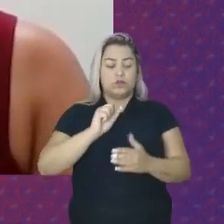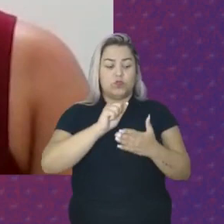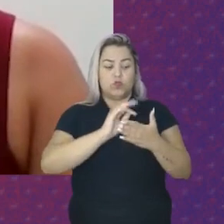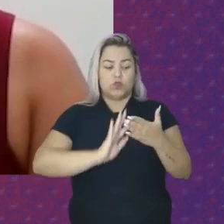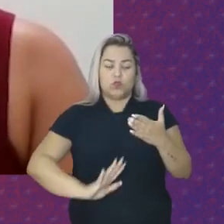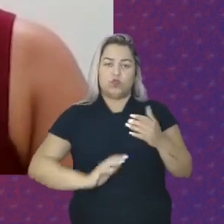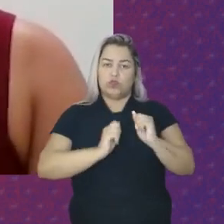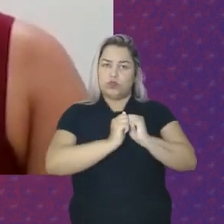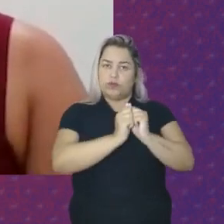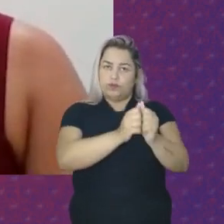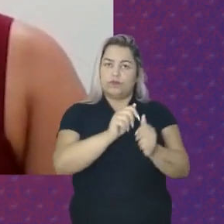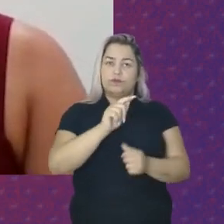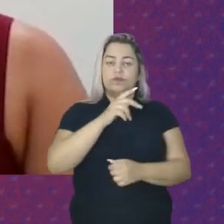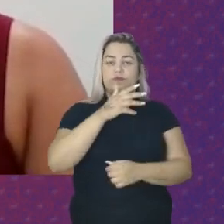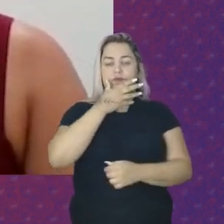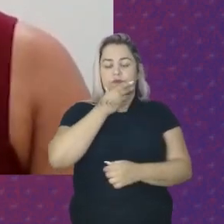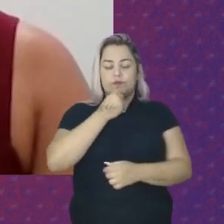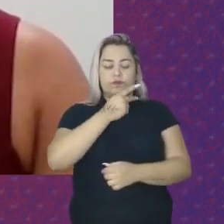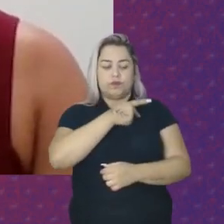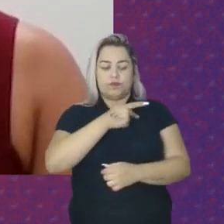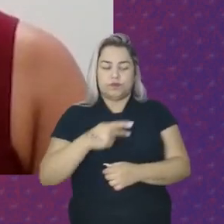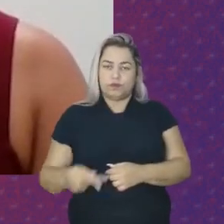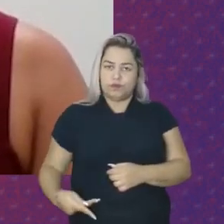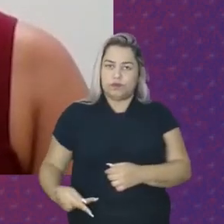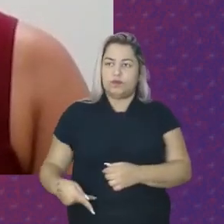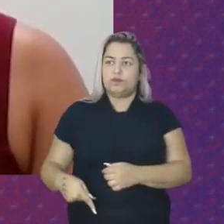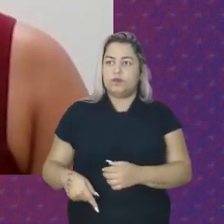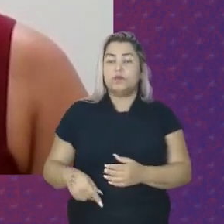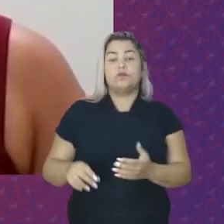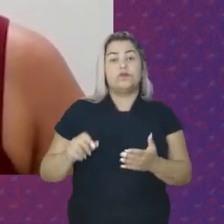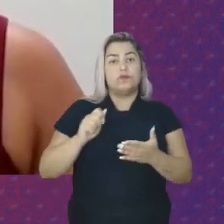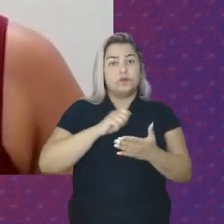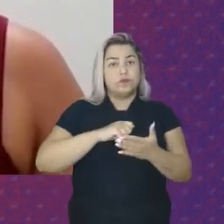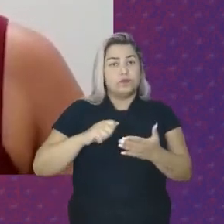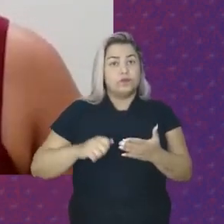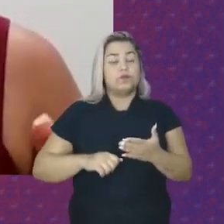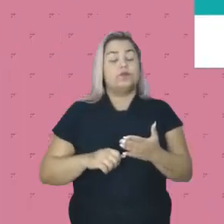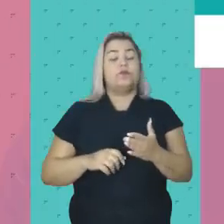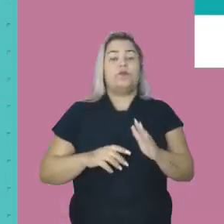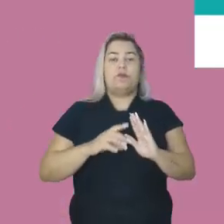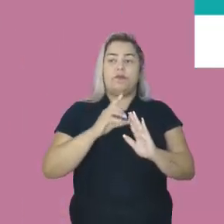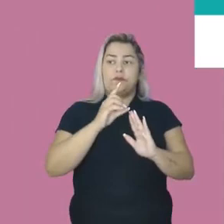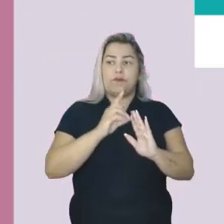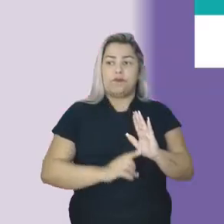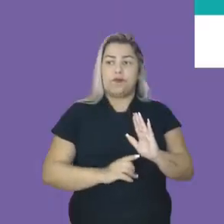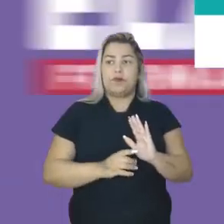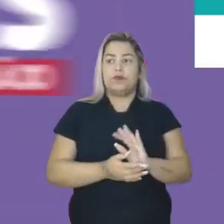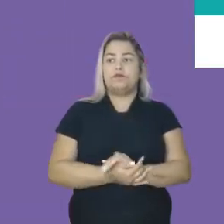presidente Lula, e que assinou o decreto, né, de lançamento do PRONASSE 2.